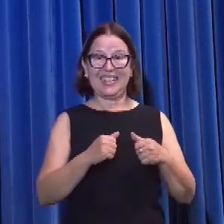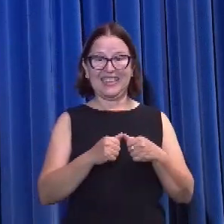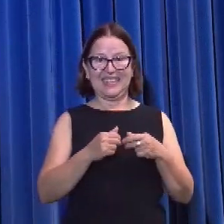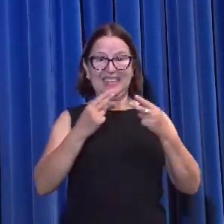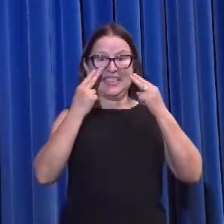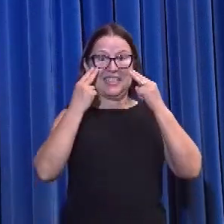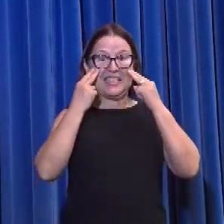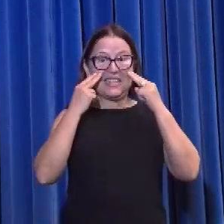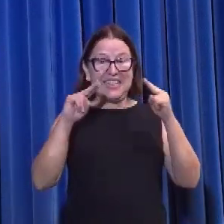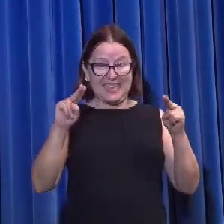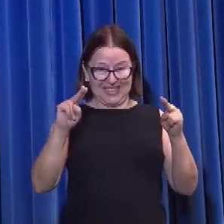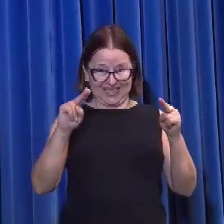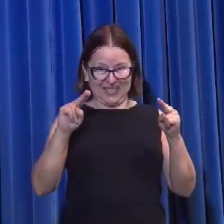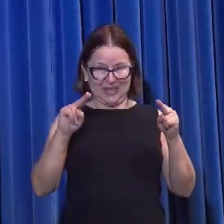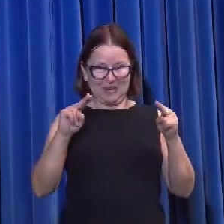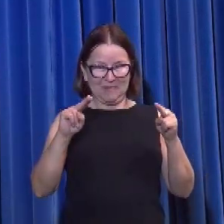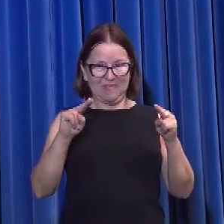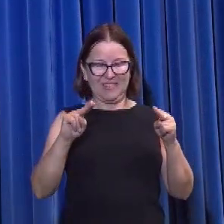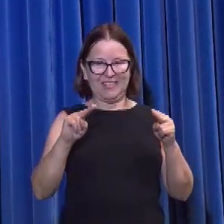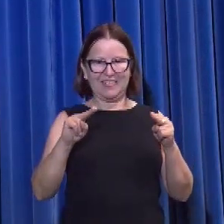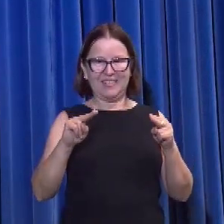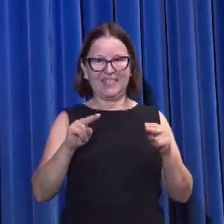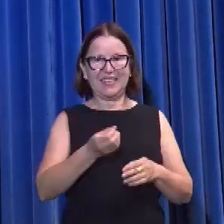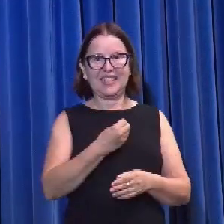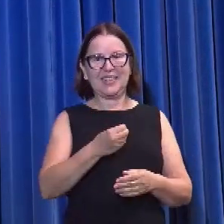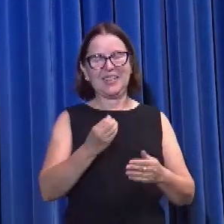este caráter divino.